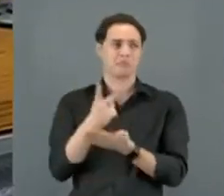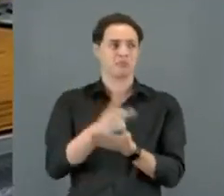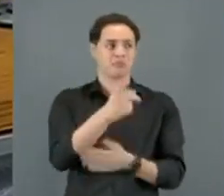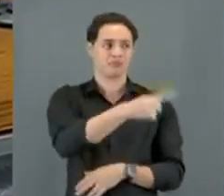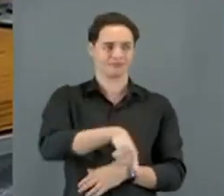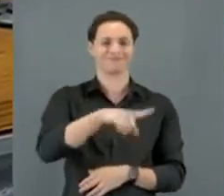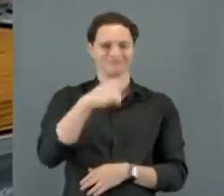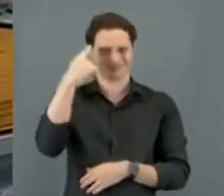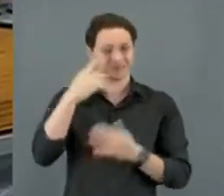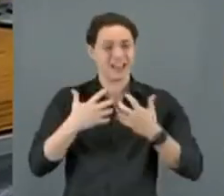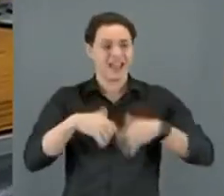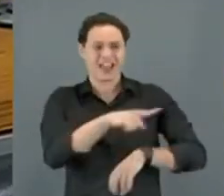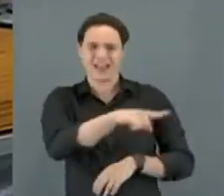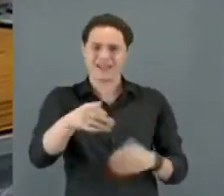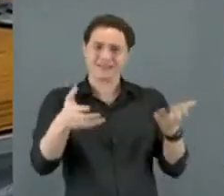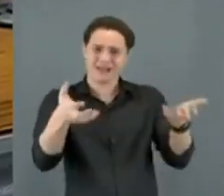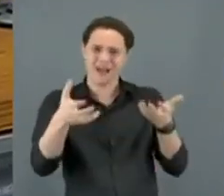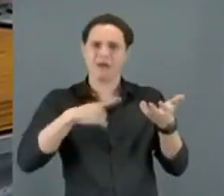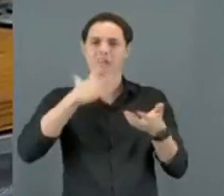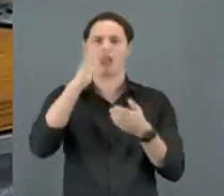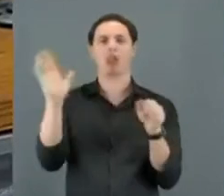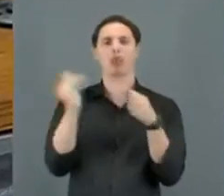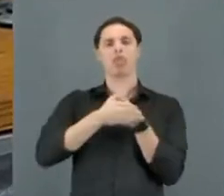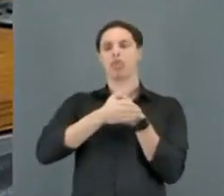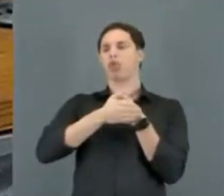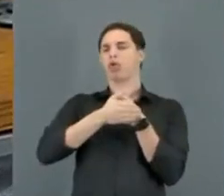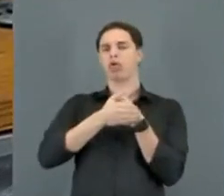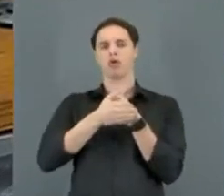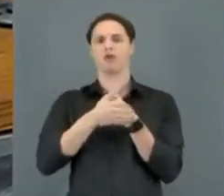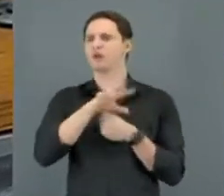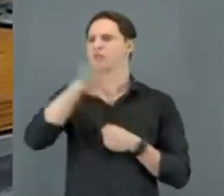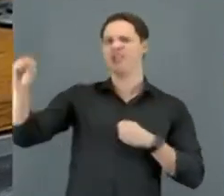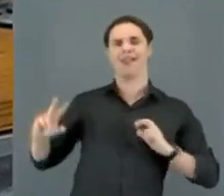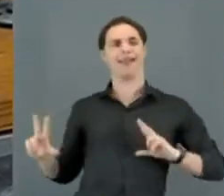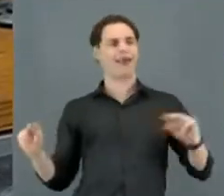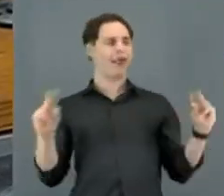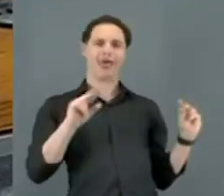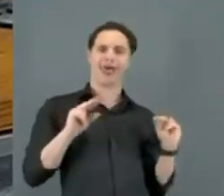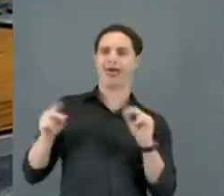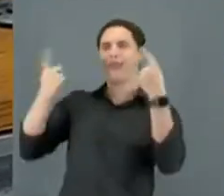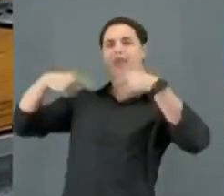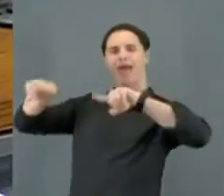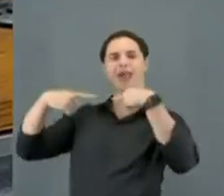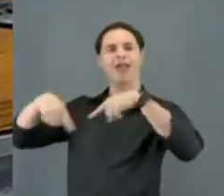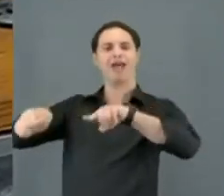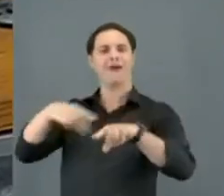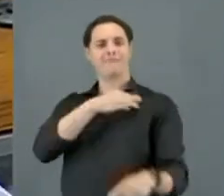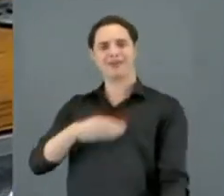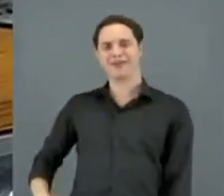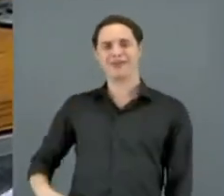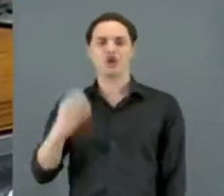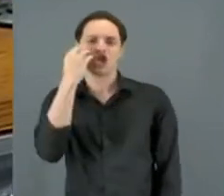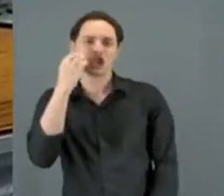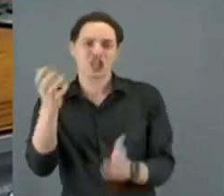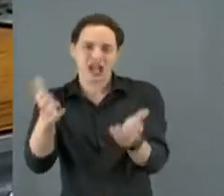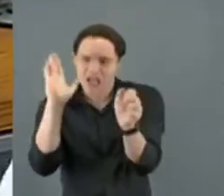aí entra o que que eles querem esconder. Estavam aí todos alvissareiros falando que o ministro Dino queria esconder as cenas